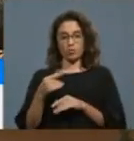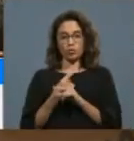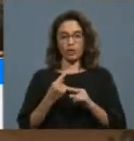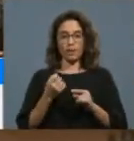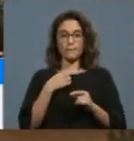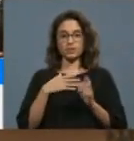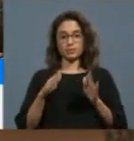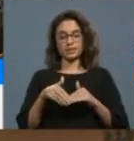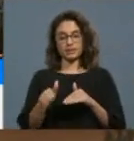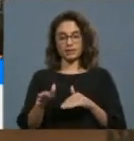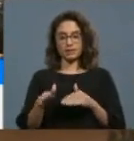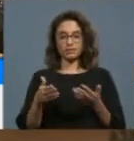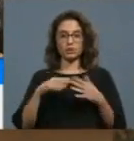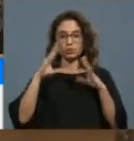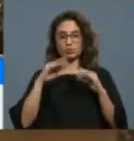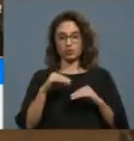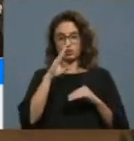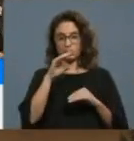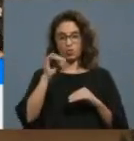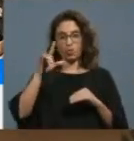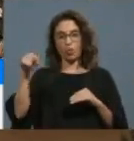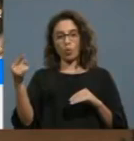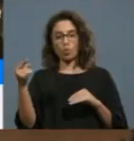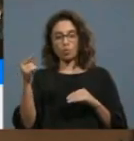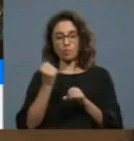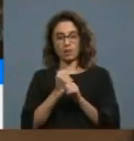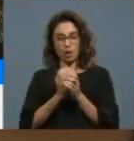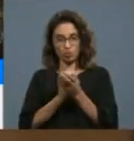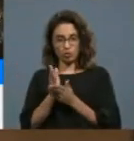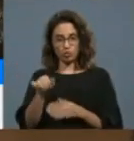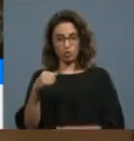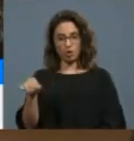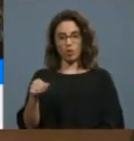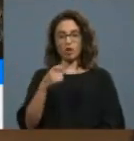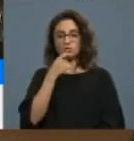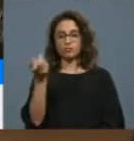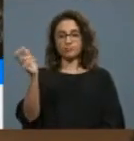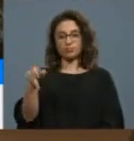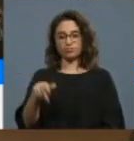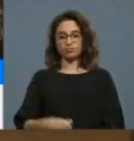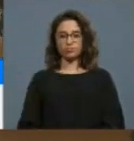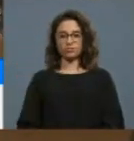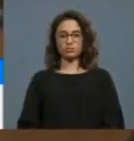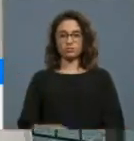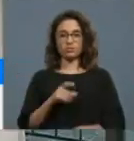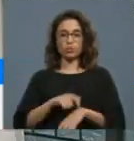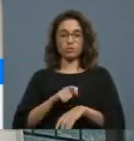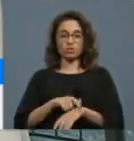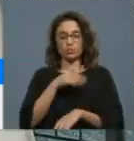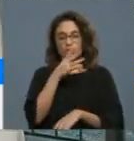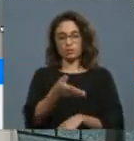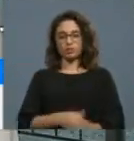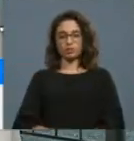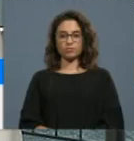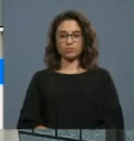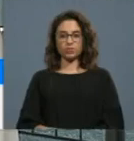daqui. Agora não sei se vamos arranjar noutro sítio para trabalhar ou não. Só aparecendo. E o tempo dirá. Os